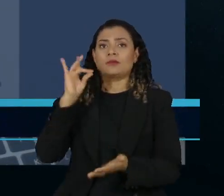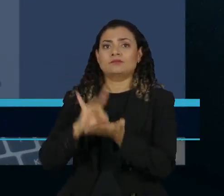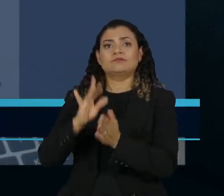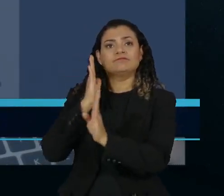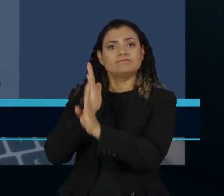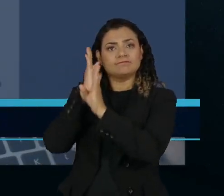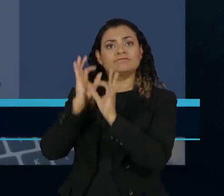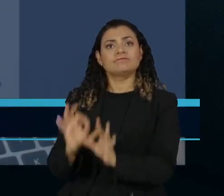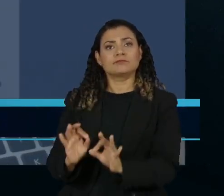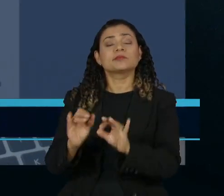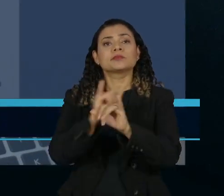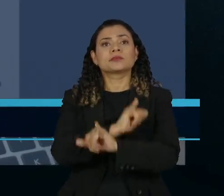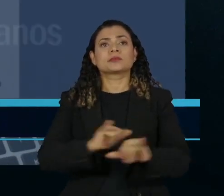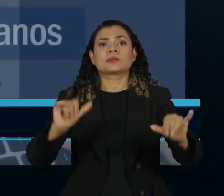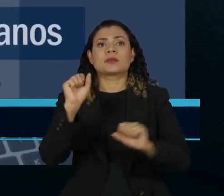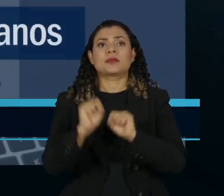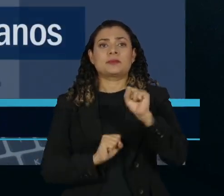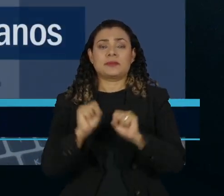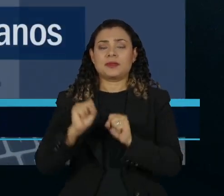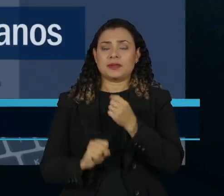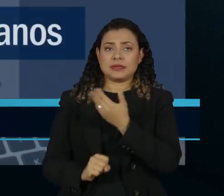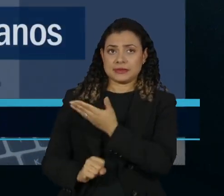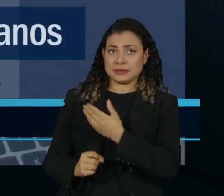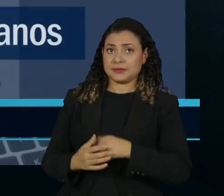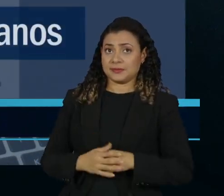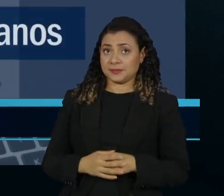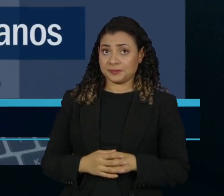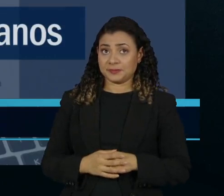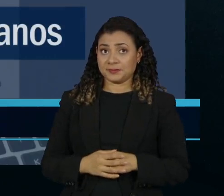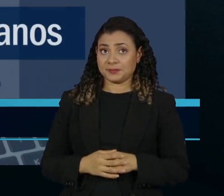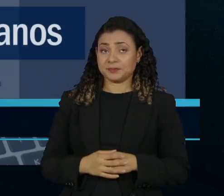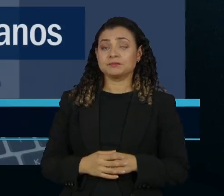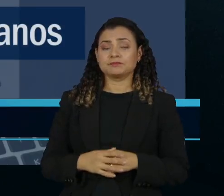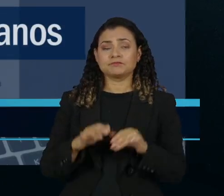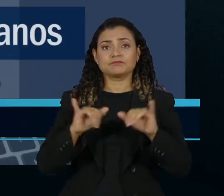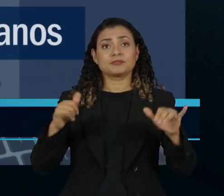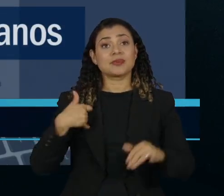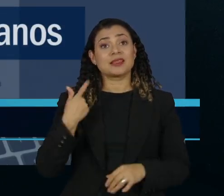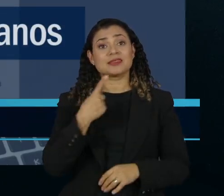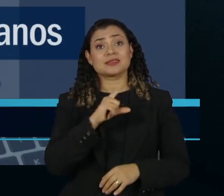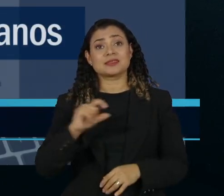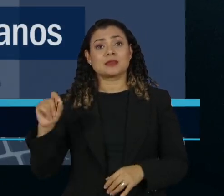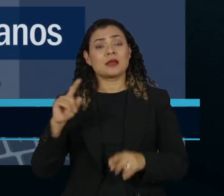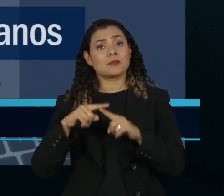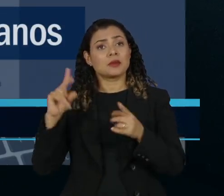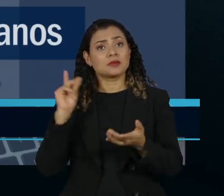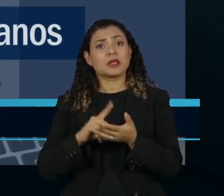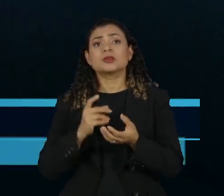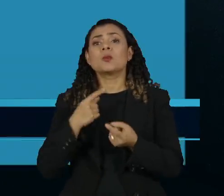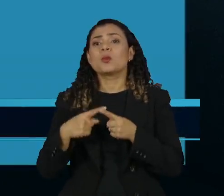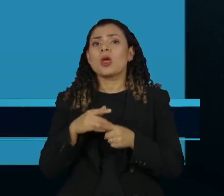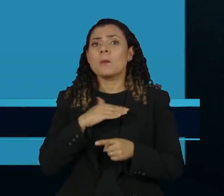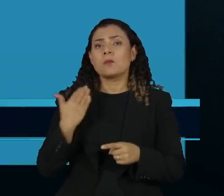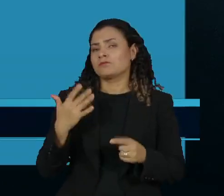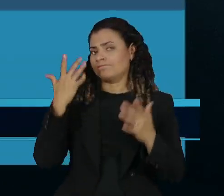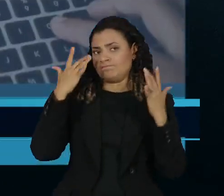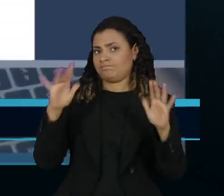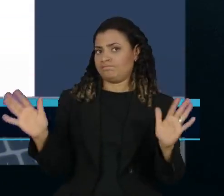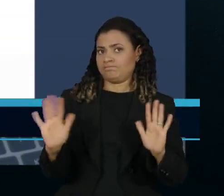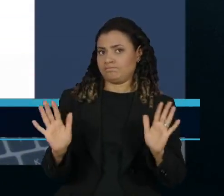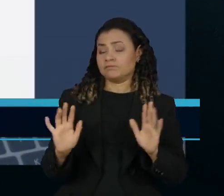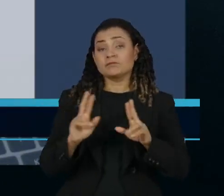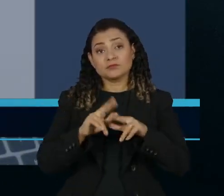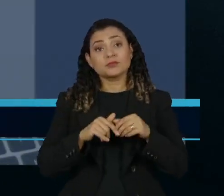um comunicado da empresa de consultoria de Henry Kissinger. Ele tinha 100 anos, mas a causa não foi informada. O The New